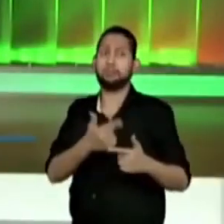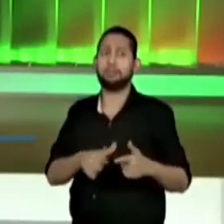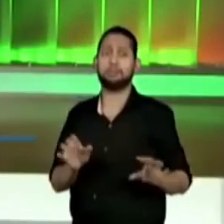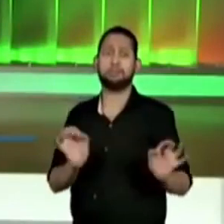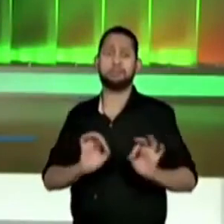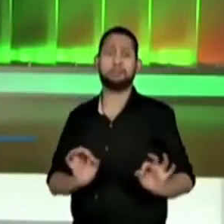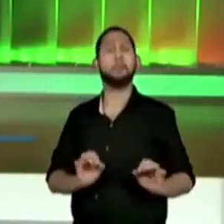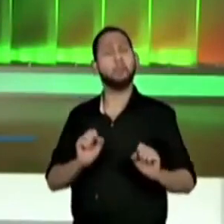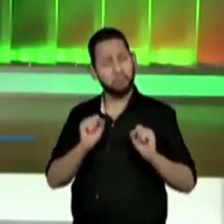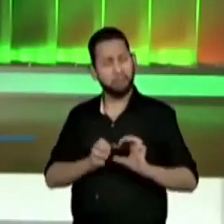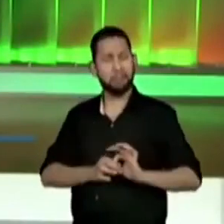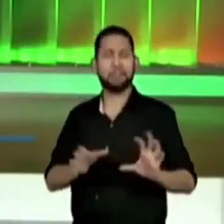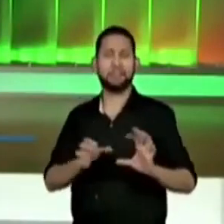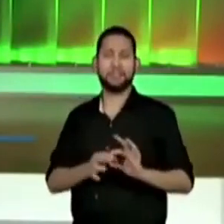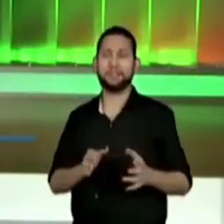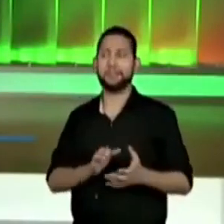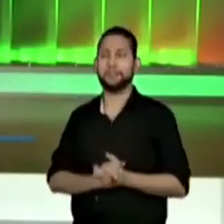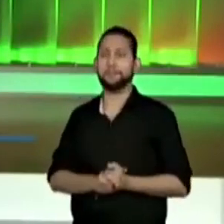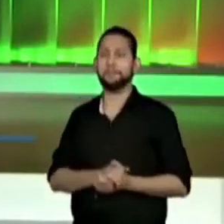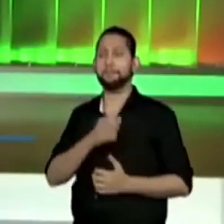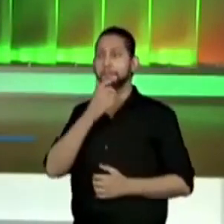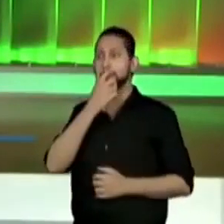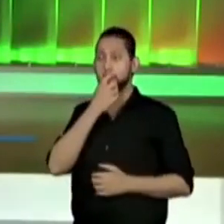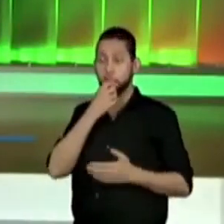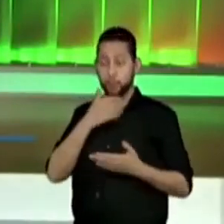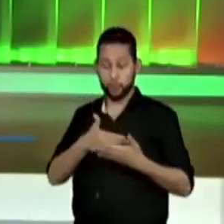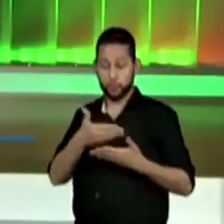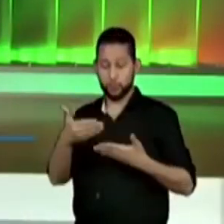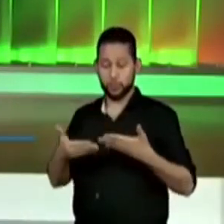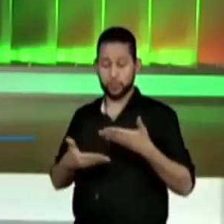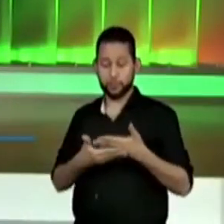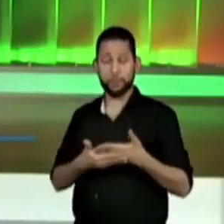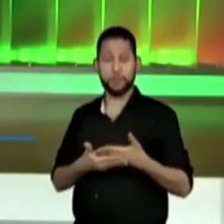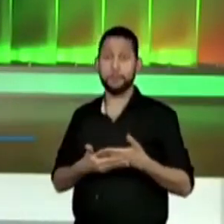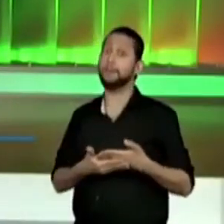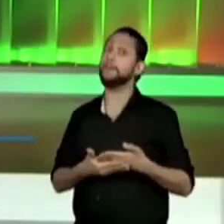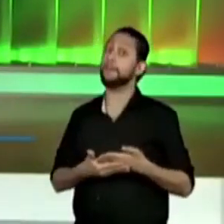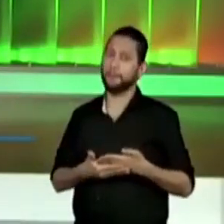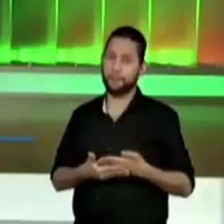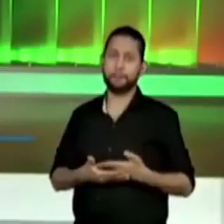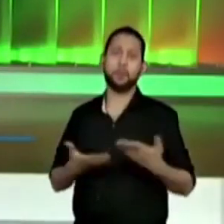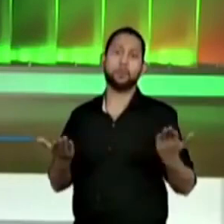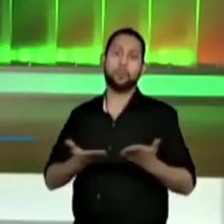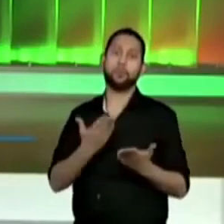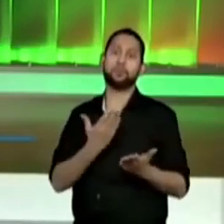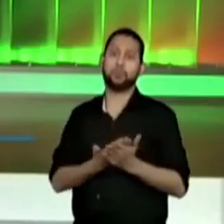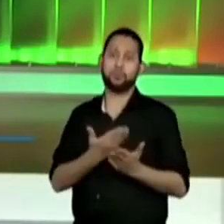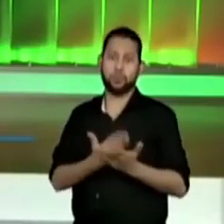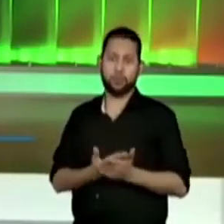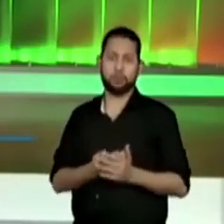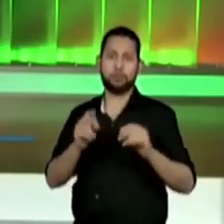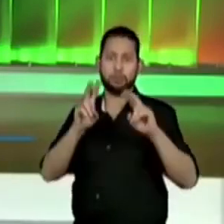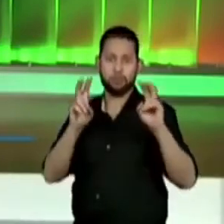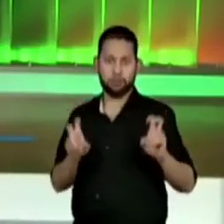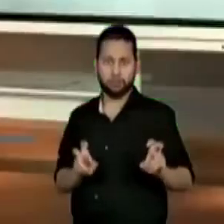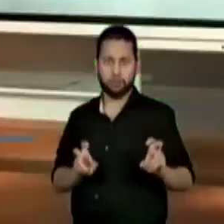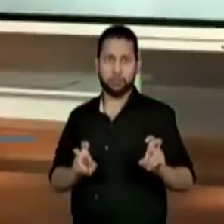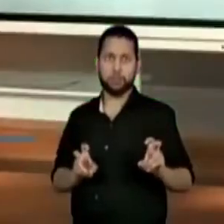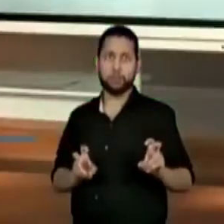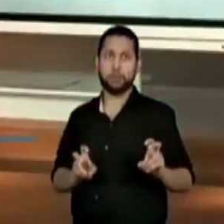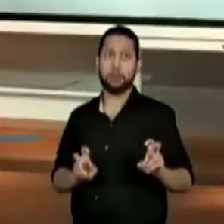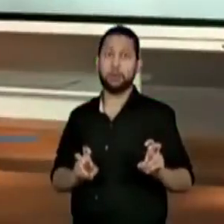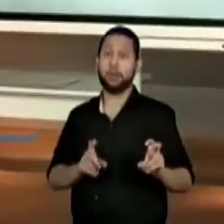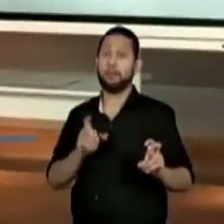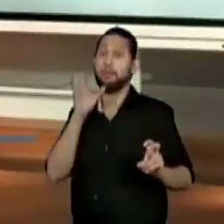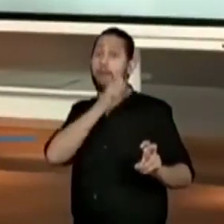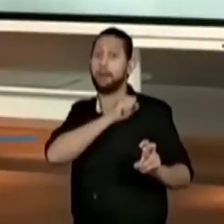nenhum certo deixa eu dar uma olhadinha professores sei que esta aula especificamente ela foi